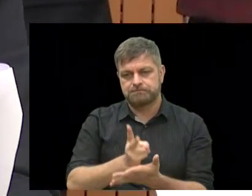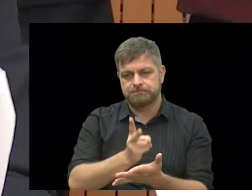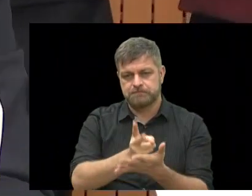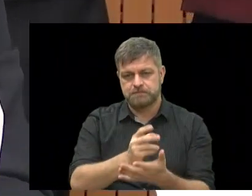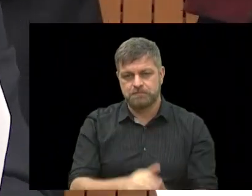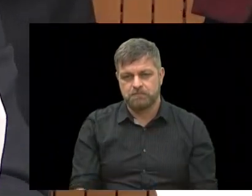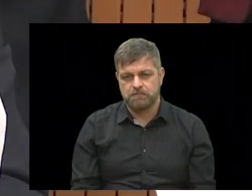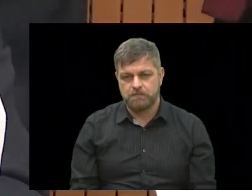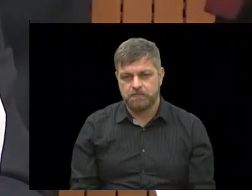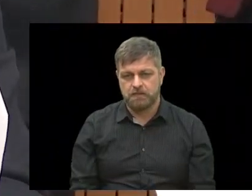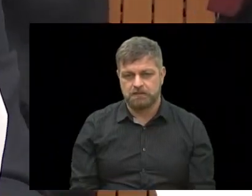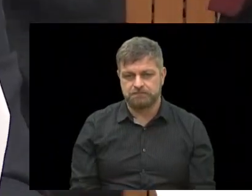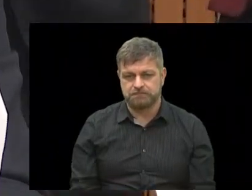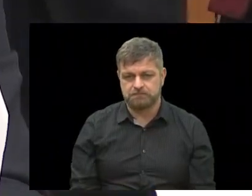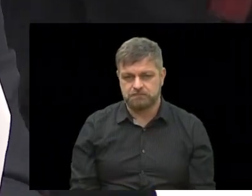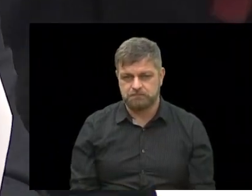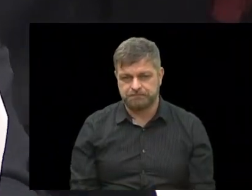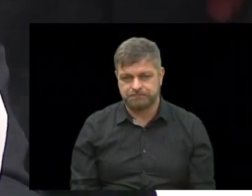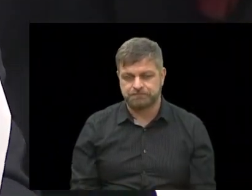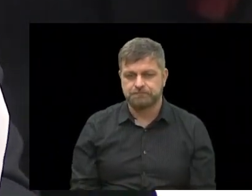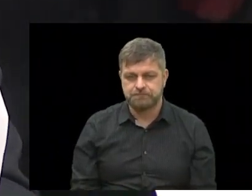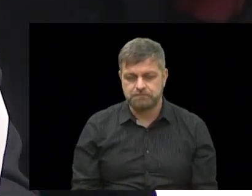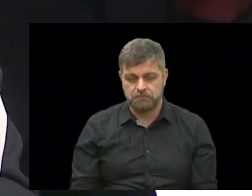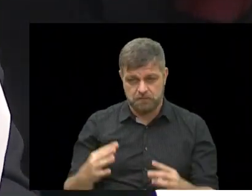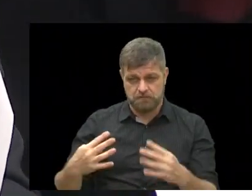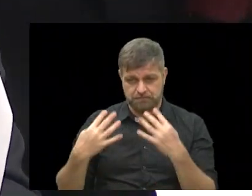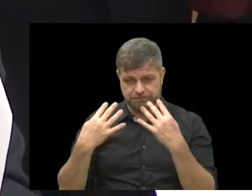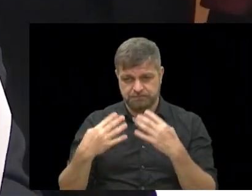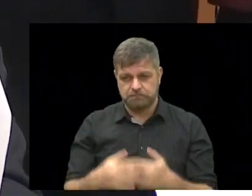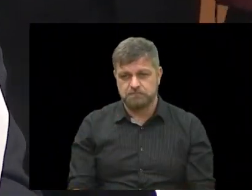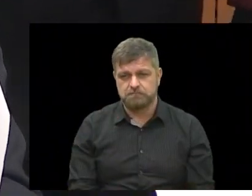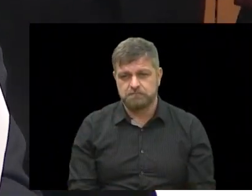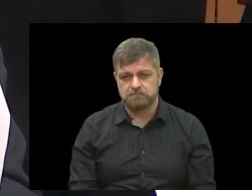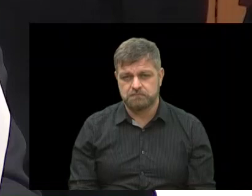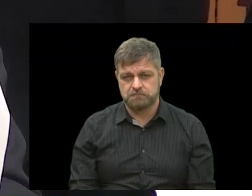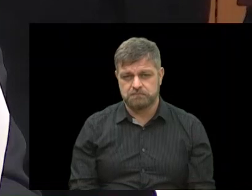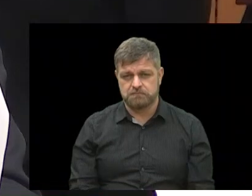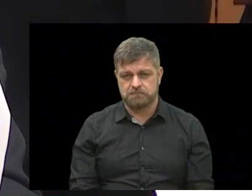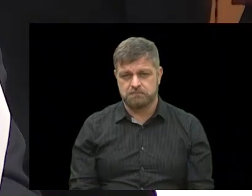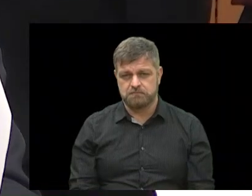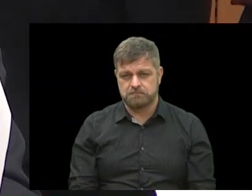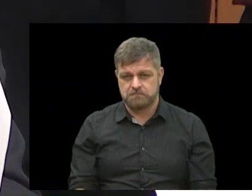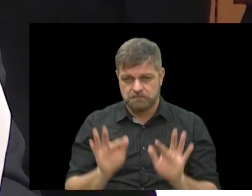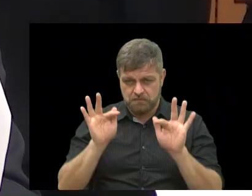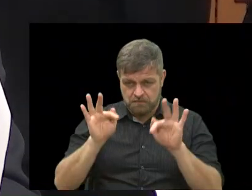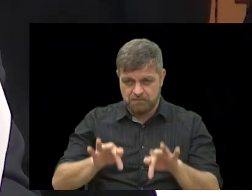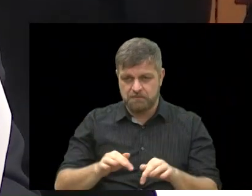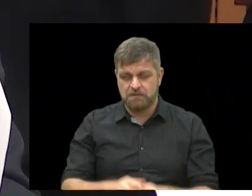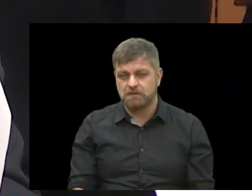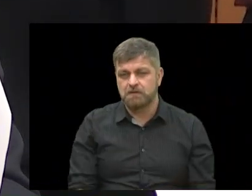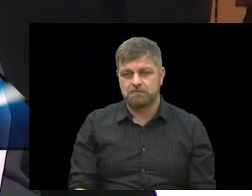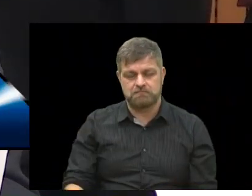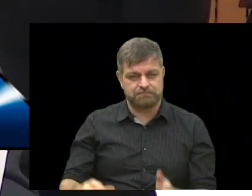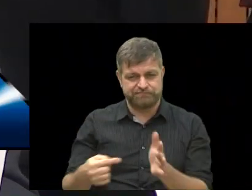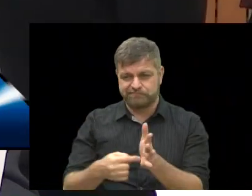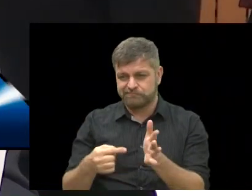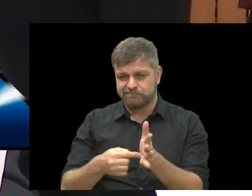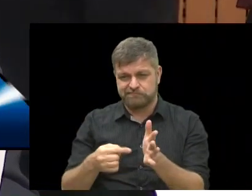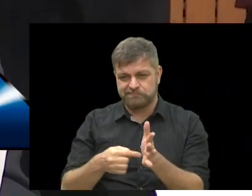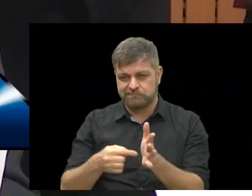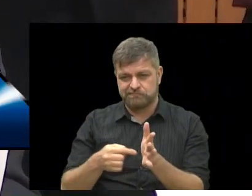Vou fazer a proclamação do resultado, por gentileza. Proclamo o resultado final pela improcedência da denúncia com